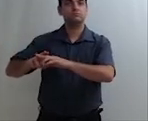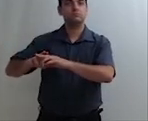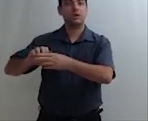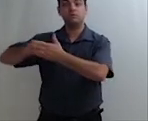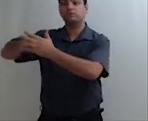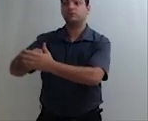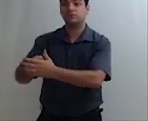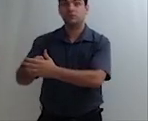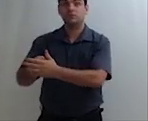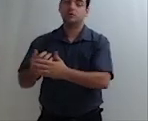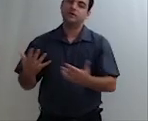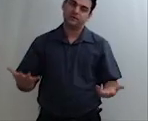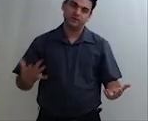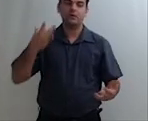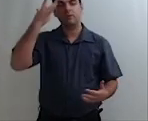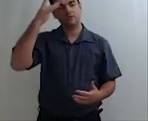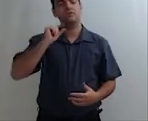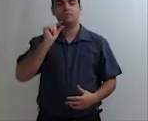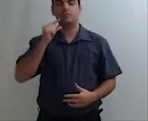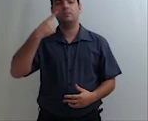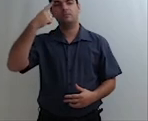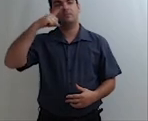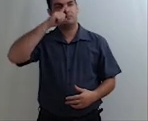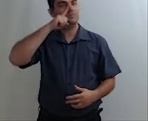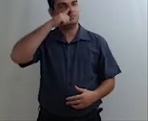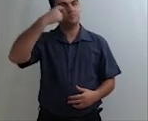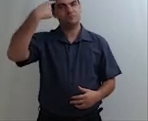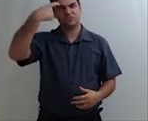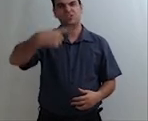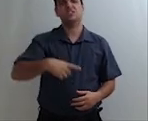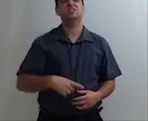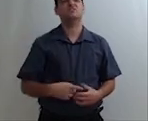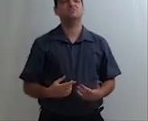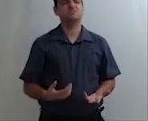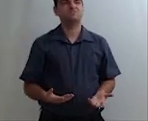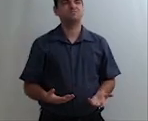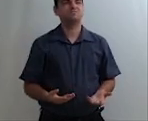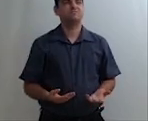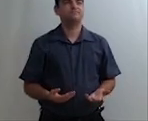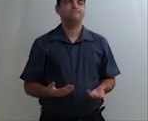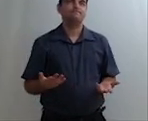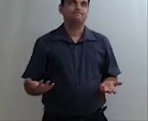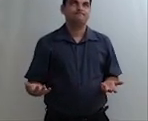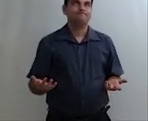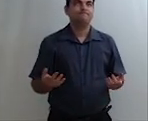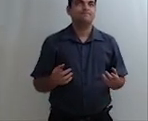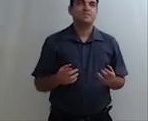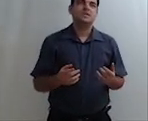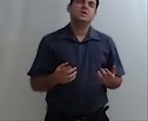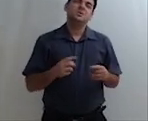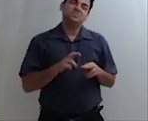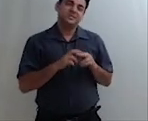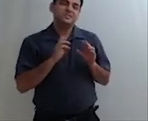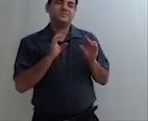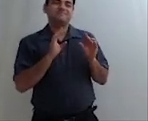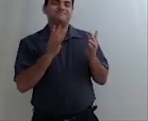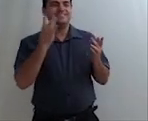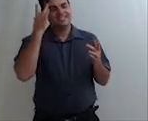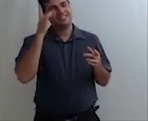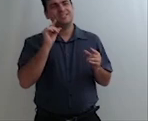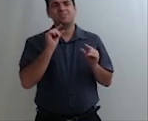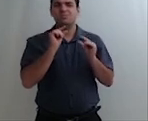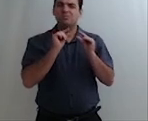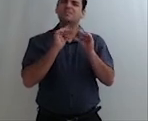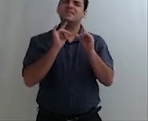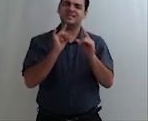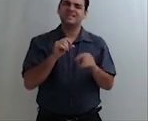gravidade aí que foi evidenciada na parte inicial da decisão eh supriria um destaque maior no momento em que o juiz